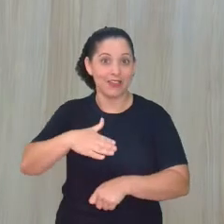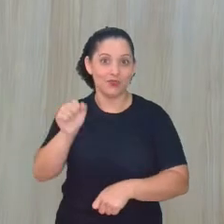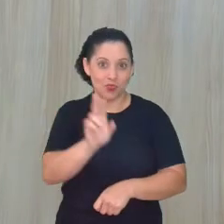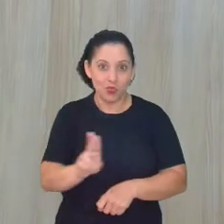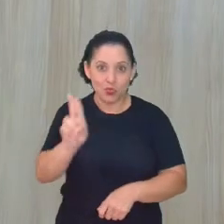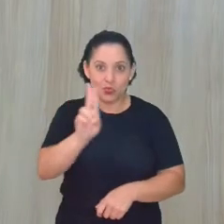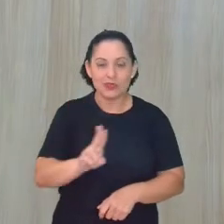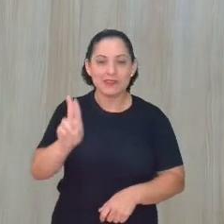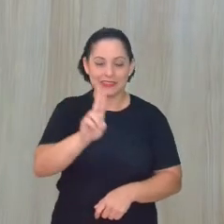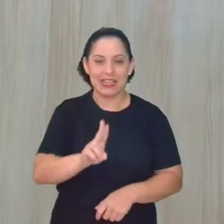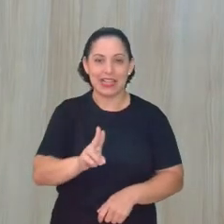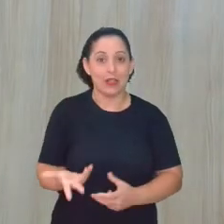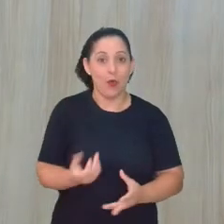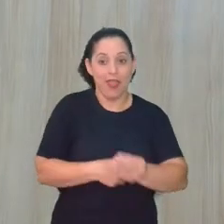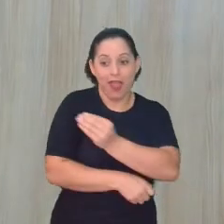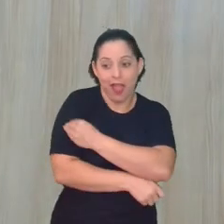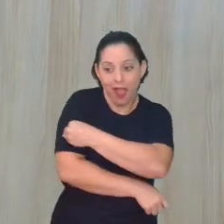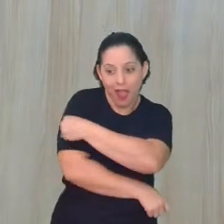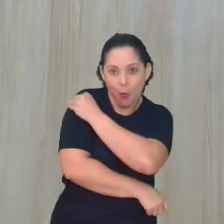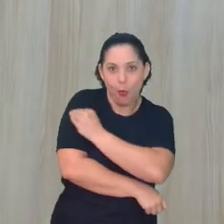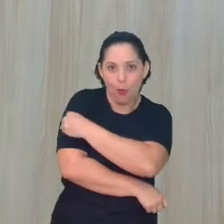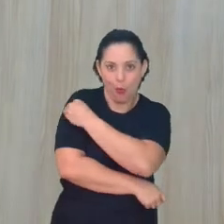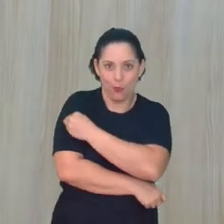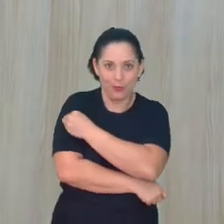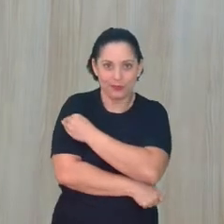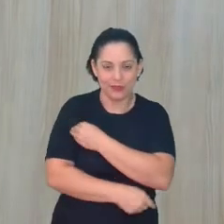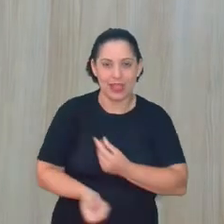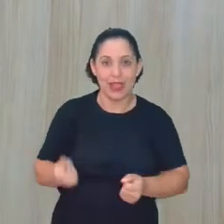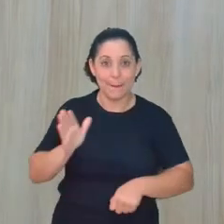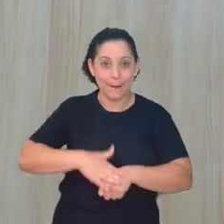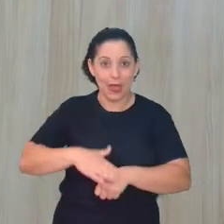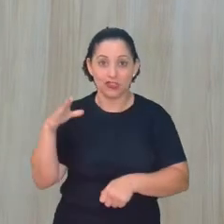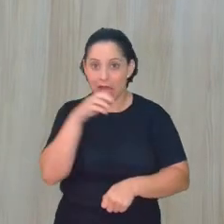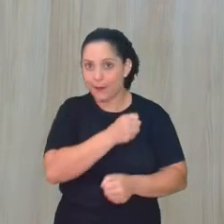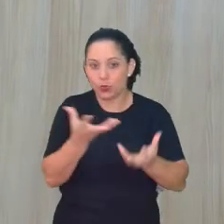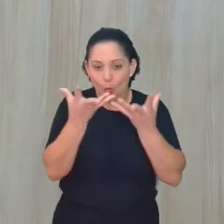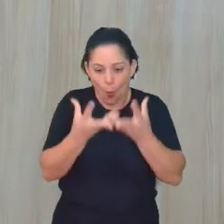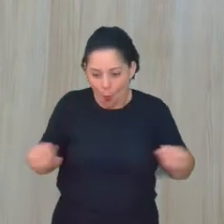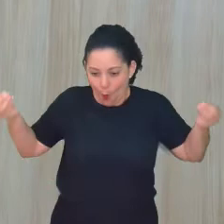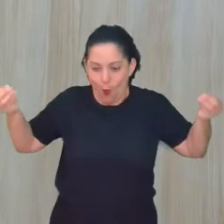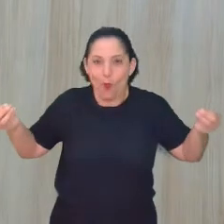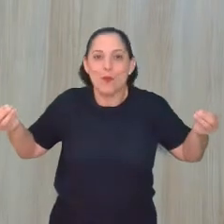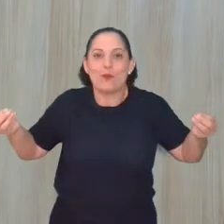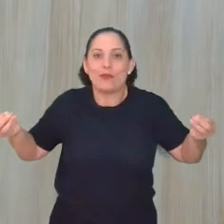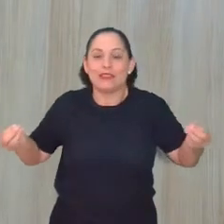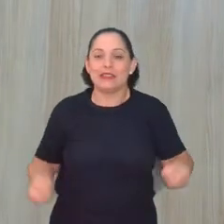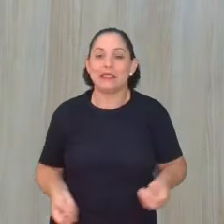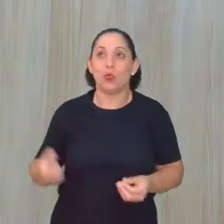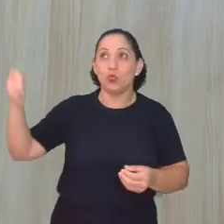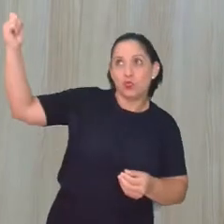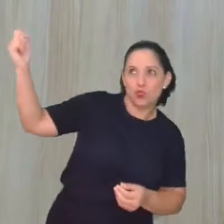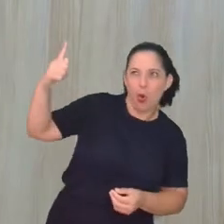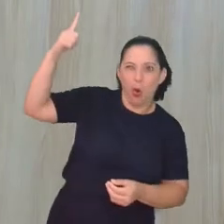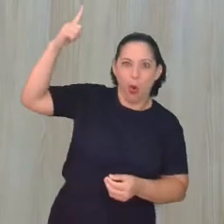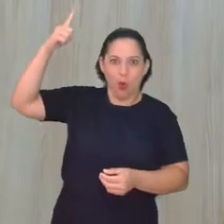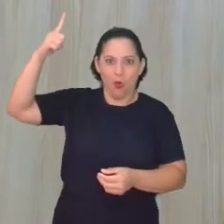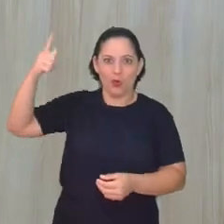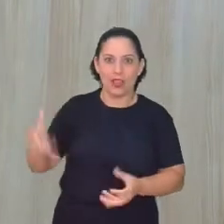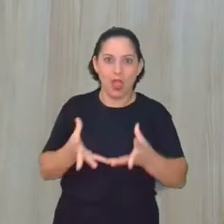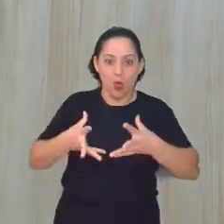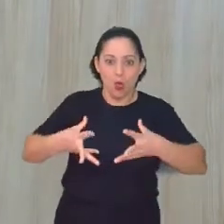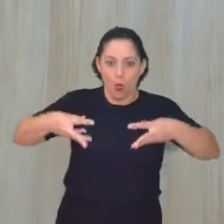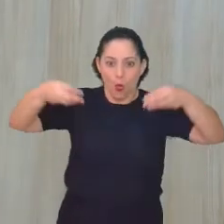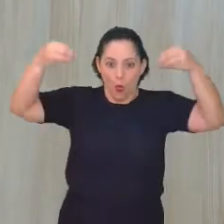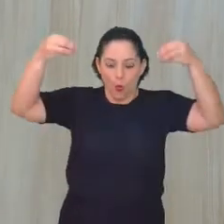mais. É álcool. Consome Mais rápido ainda. mais rápido ainda. Evapora, Tá um sol de torar, o álcool evapora.